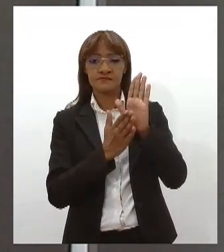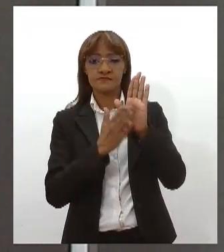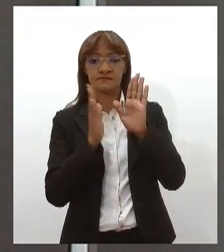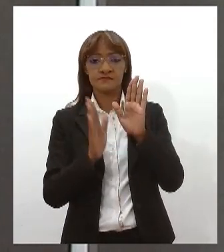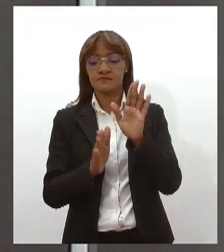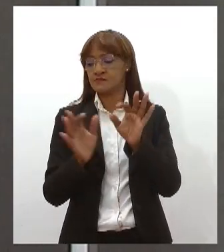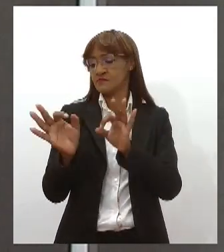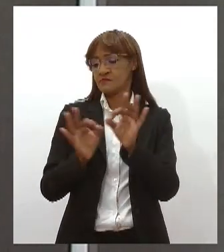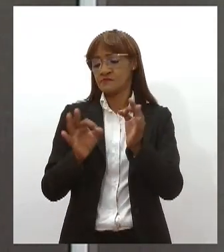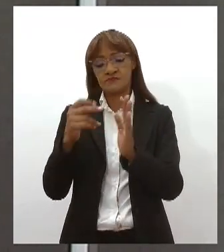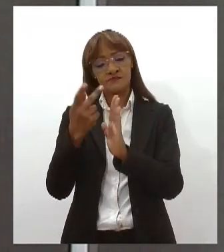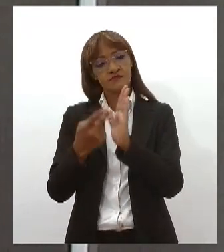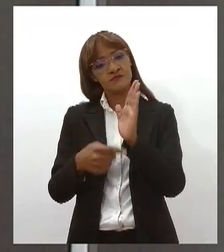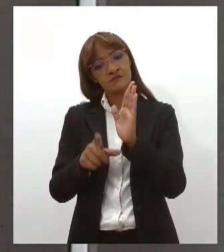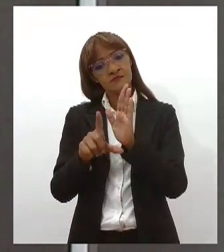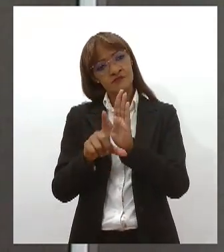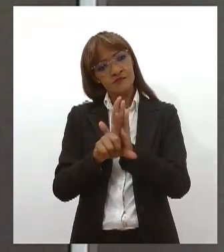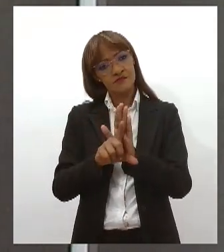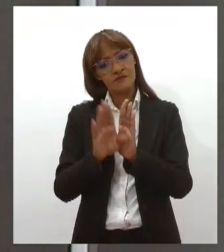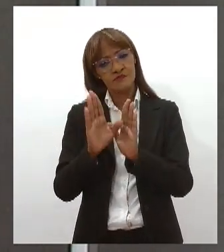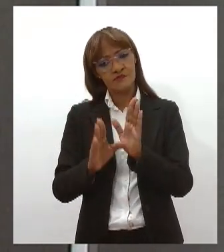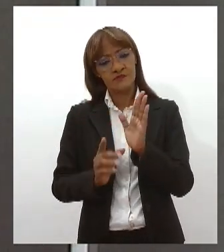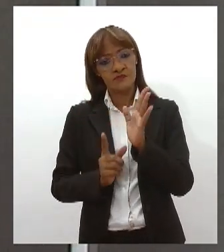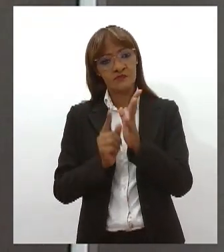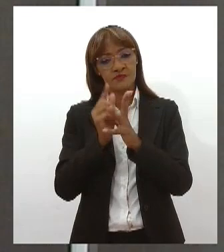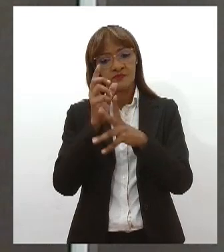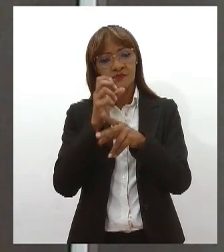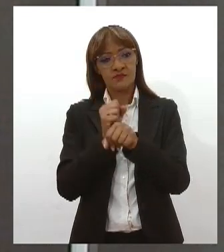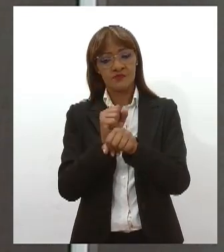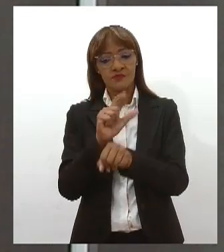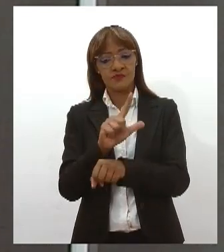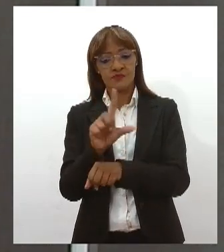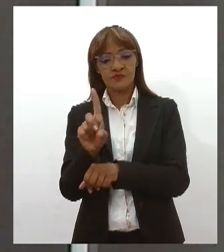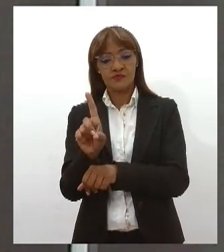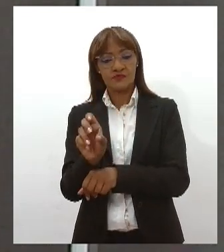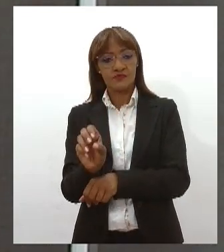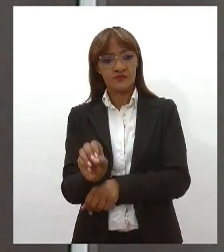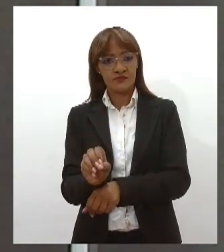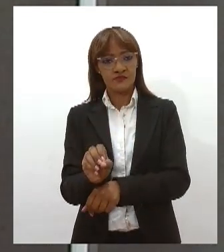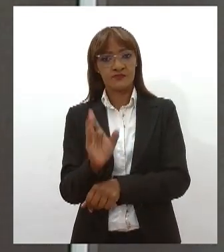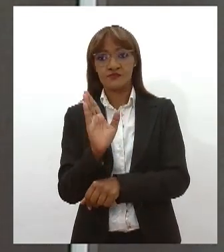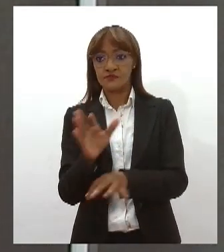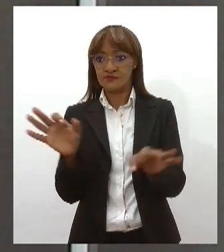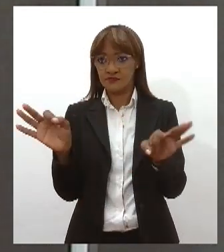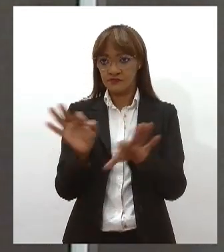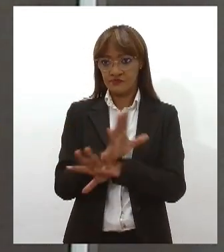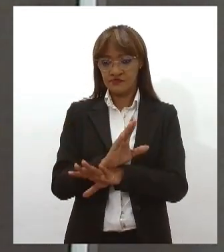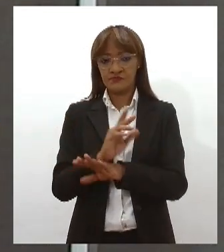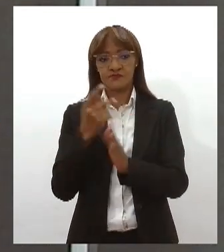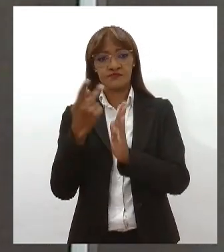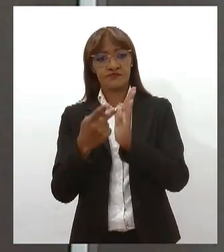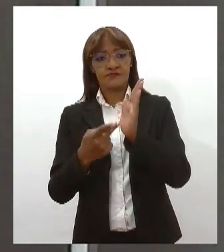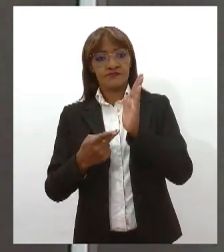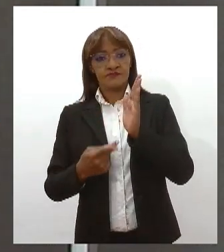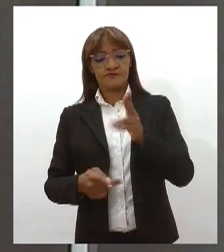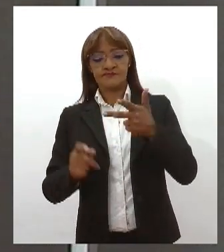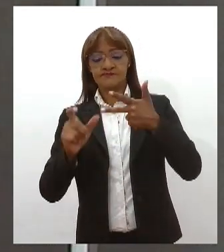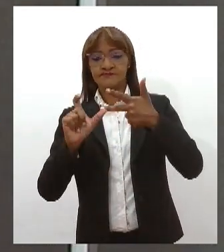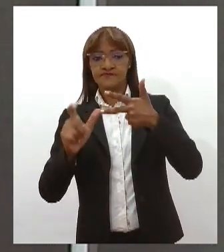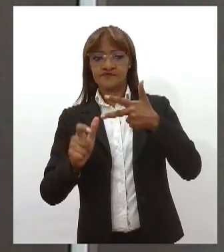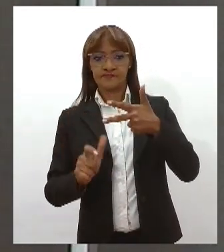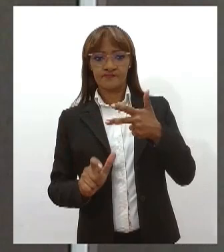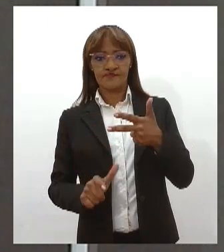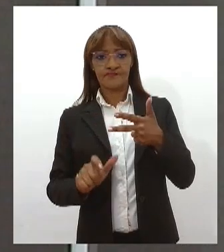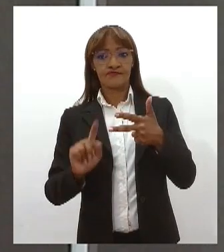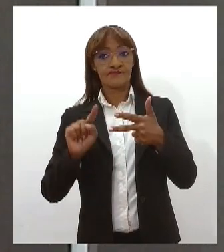Lei de Diretrizes Orçamentárias, a LDO. Depois de pronto, o projeto é enviado pelo Executivo para a aprovação dos